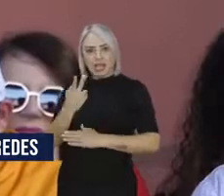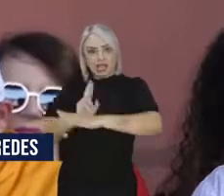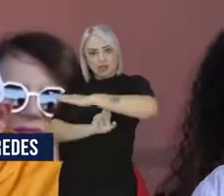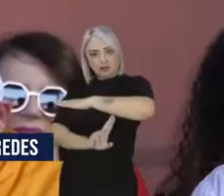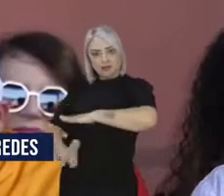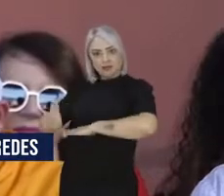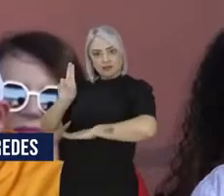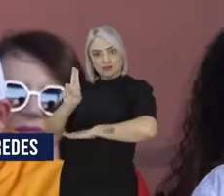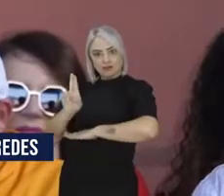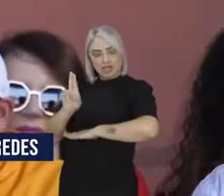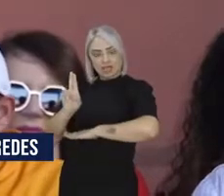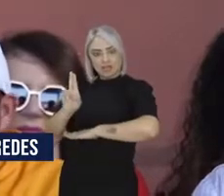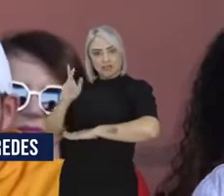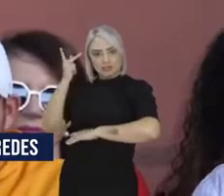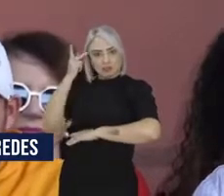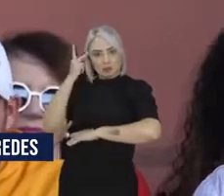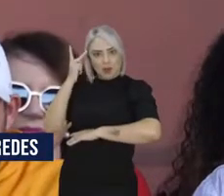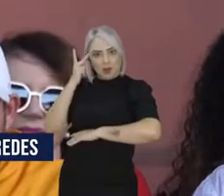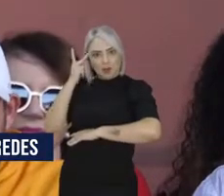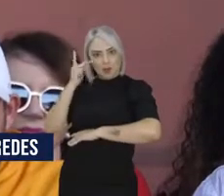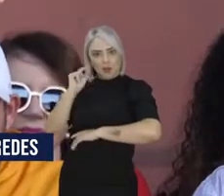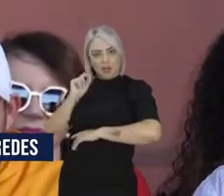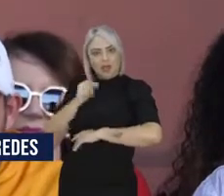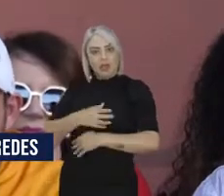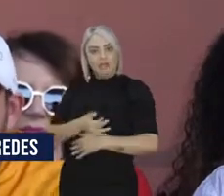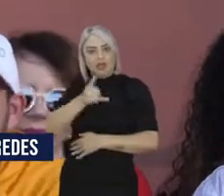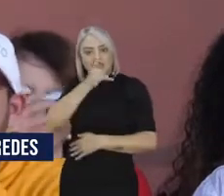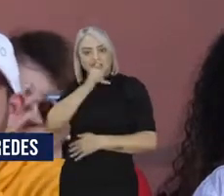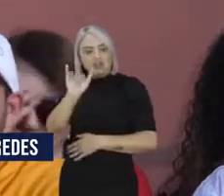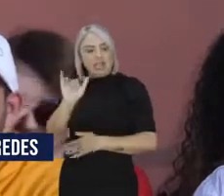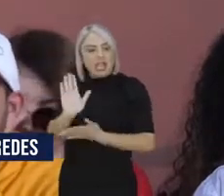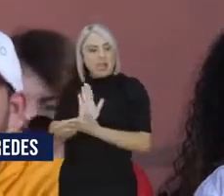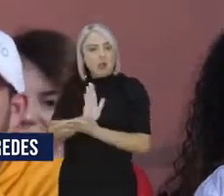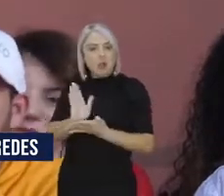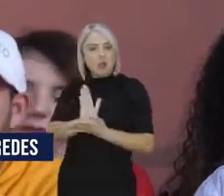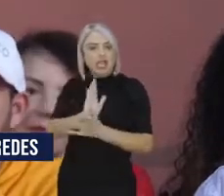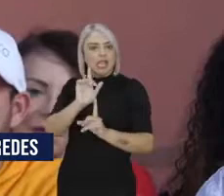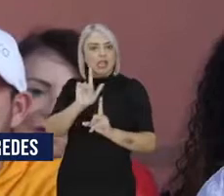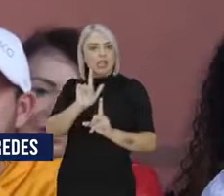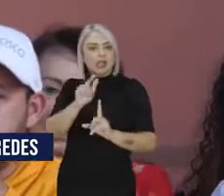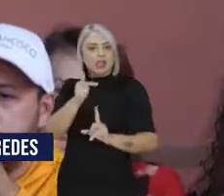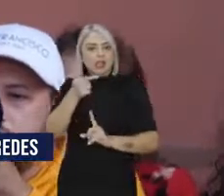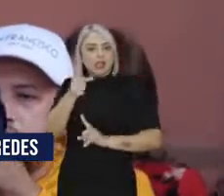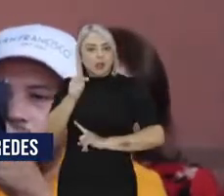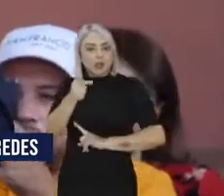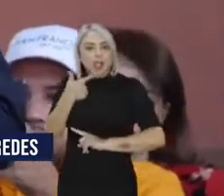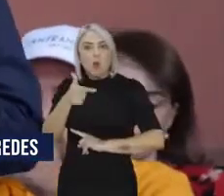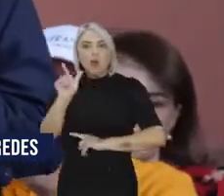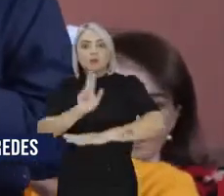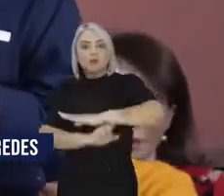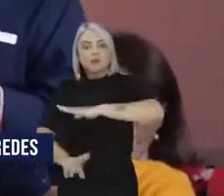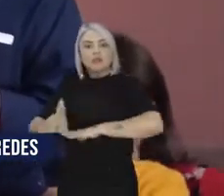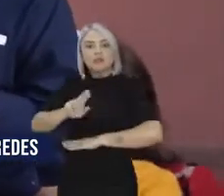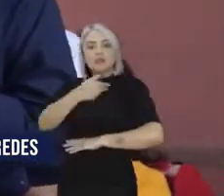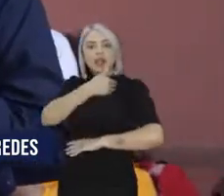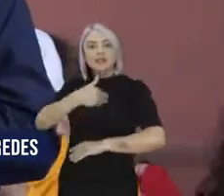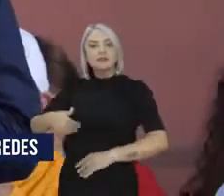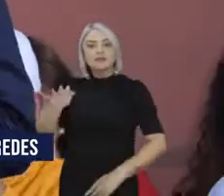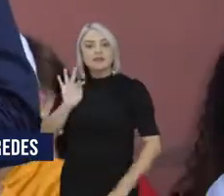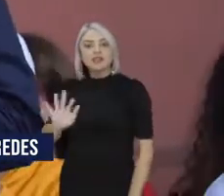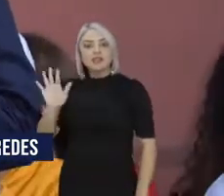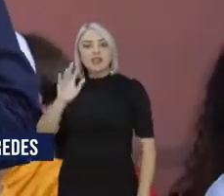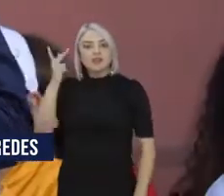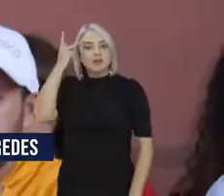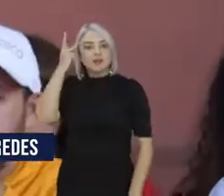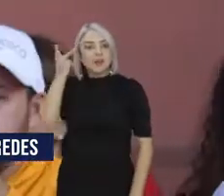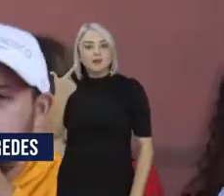e evitar que entrasse qualquer universidade federal em São Paulo. São Paulo não tinha universidade federal. Era